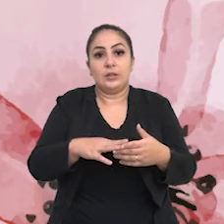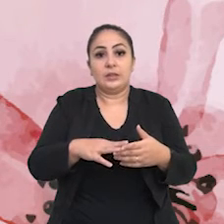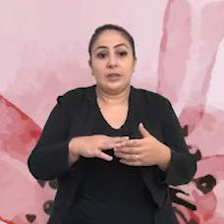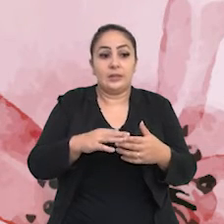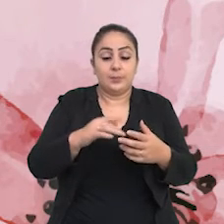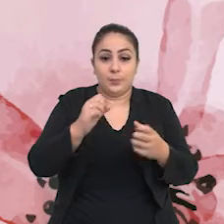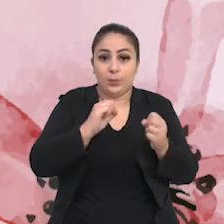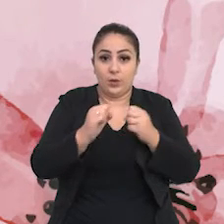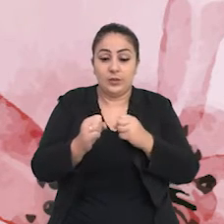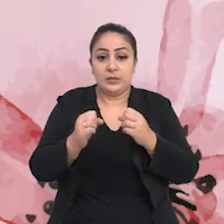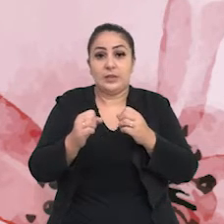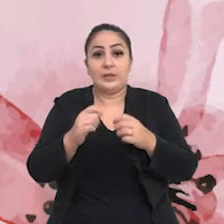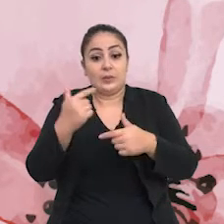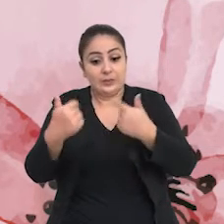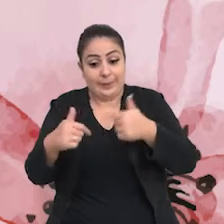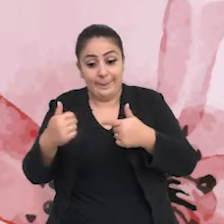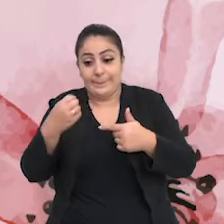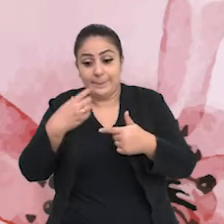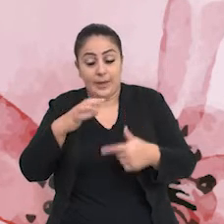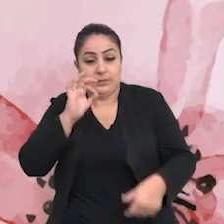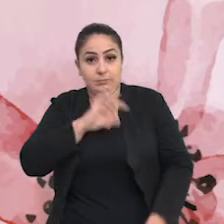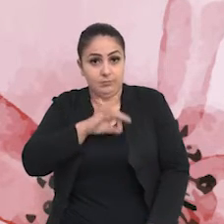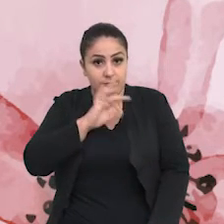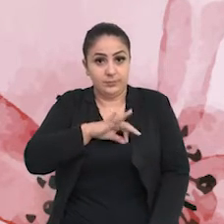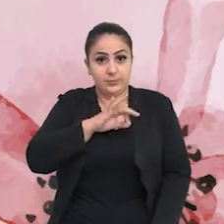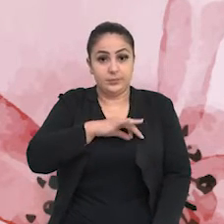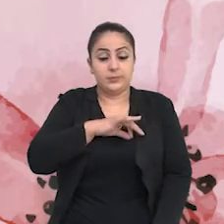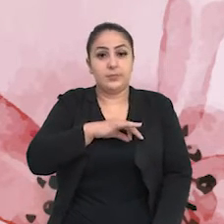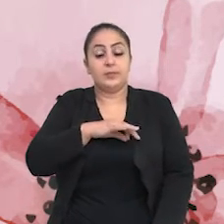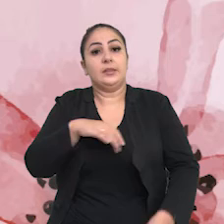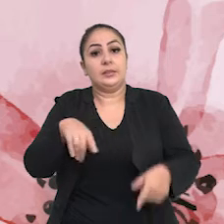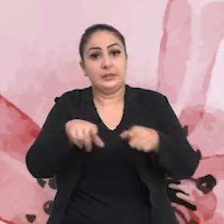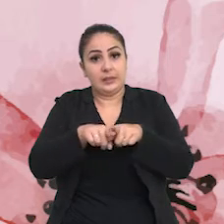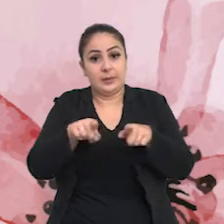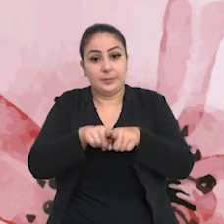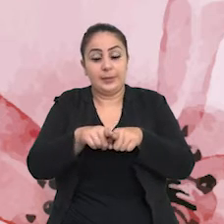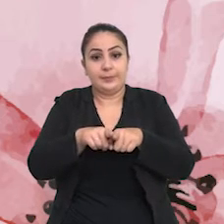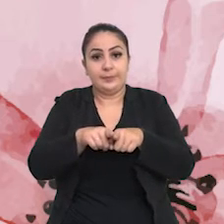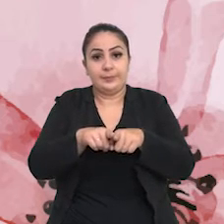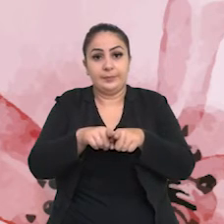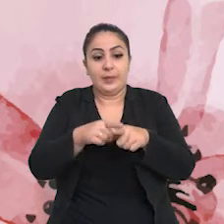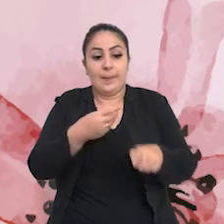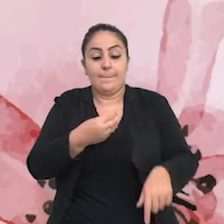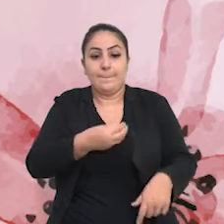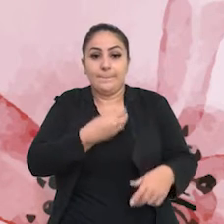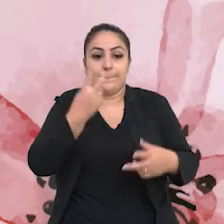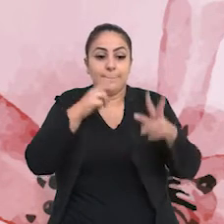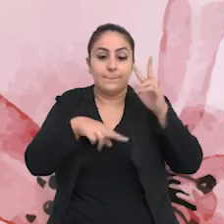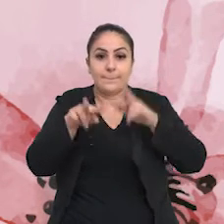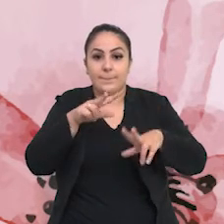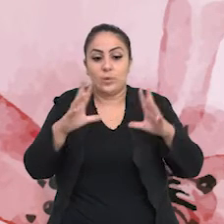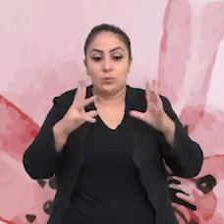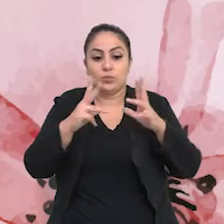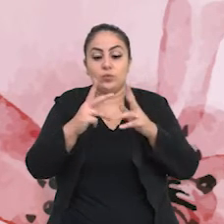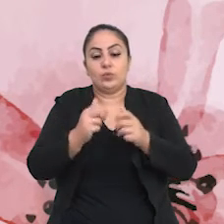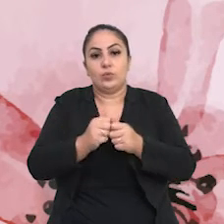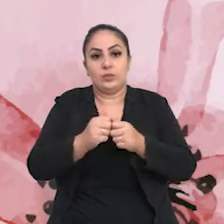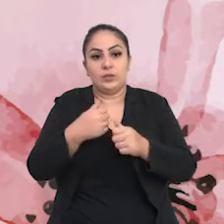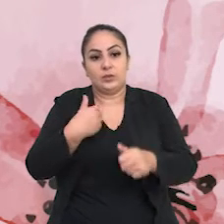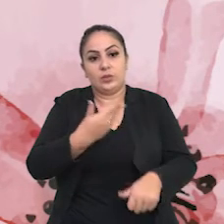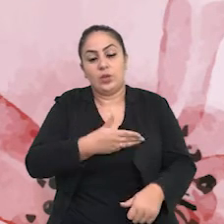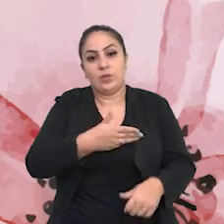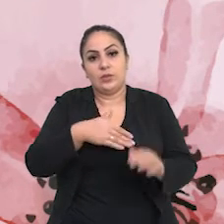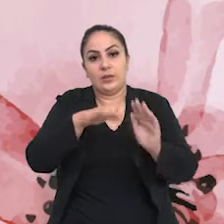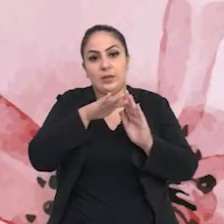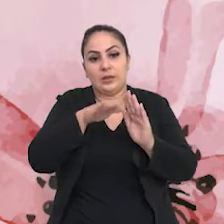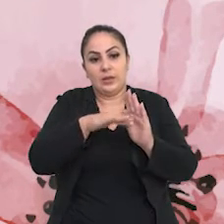que se clama por um trabalho bem remunerado e pela visibilidade